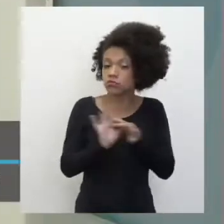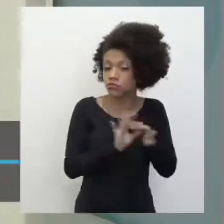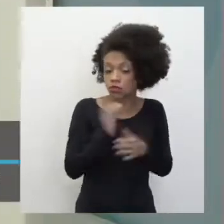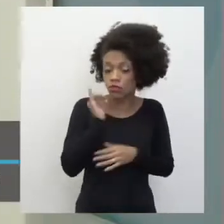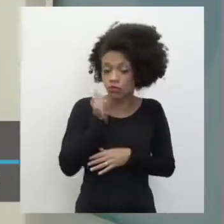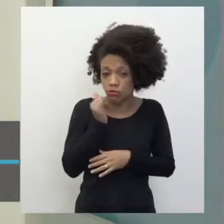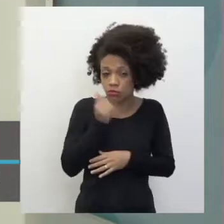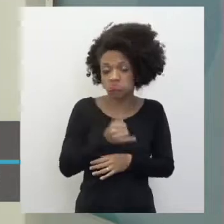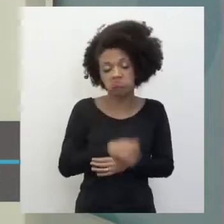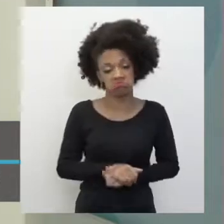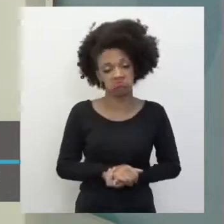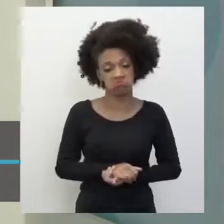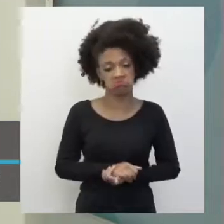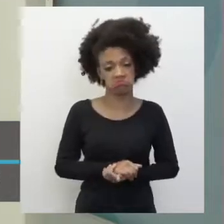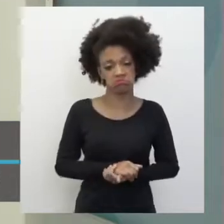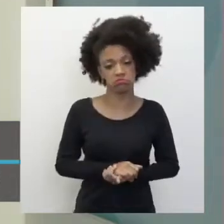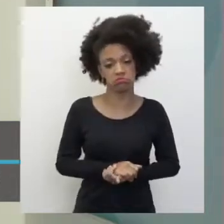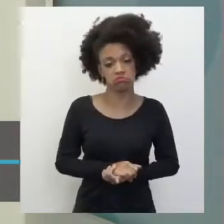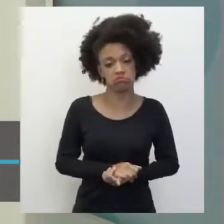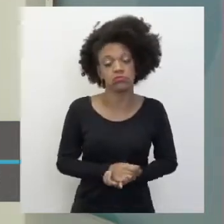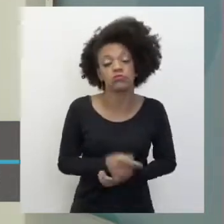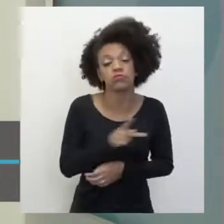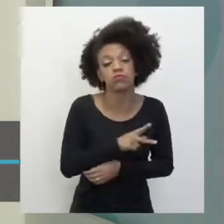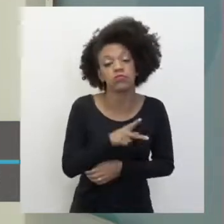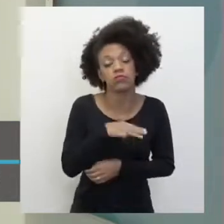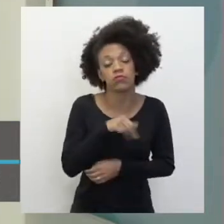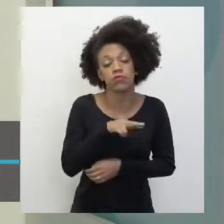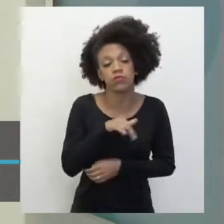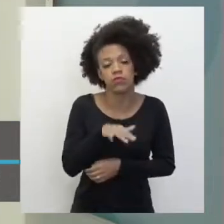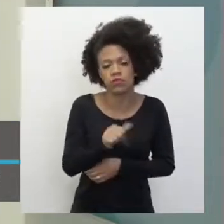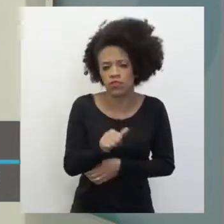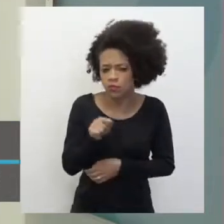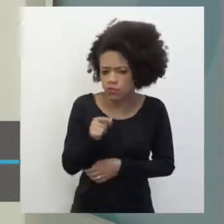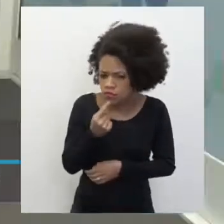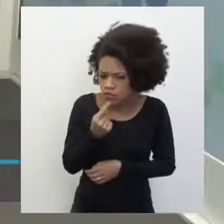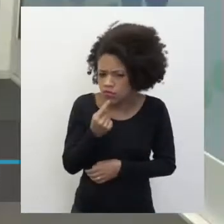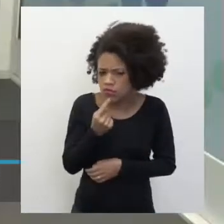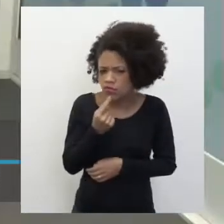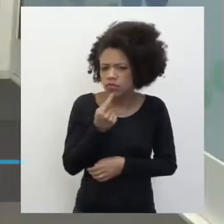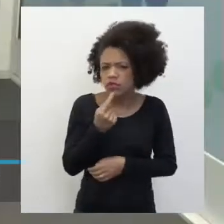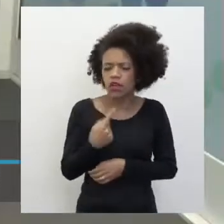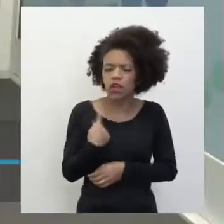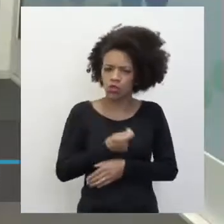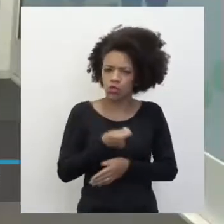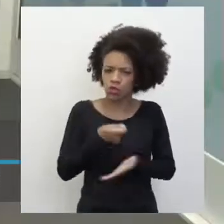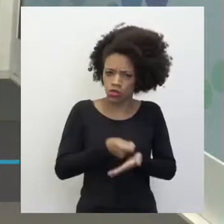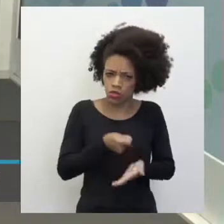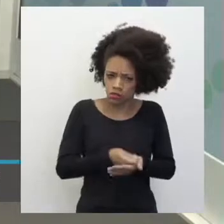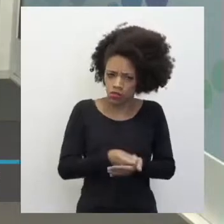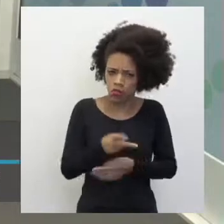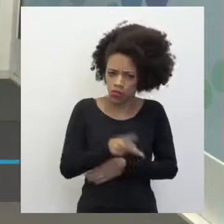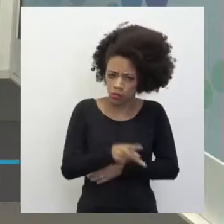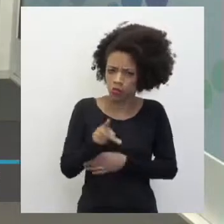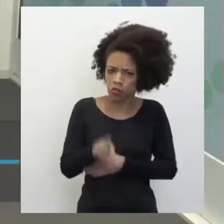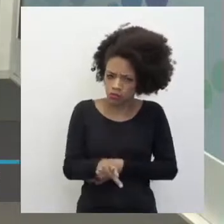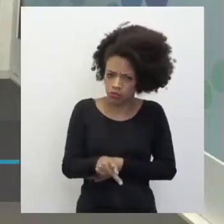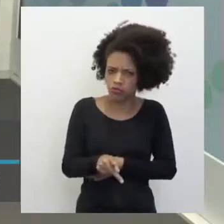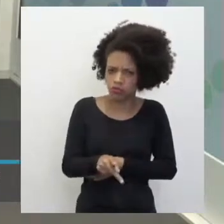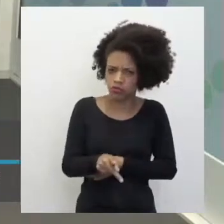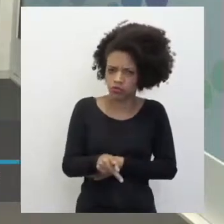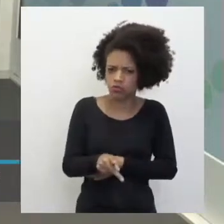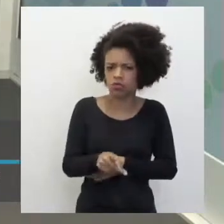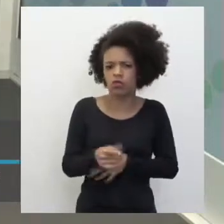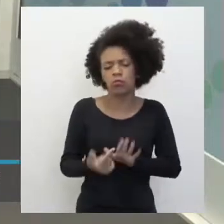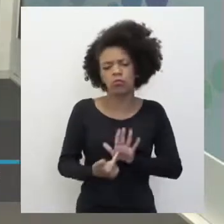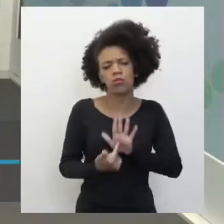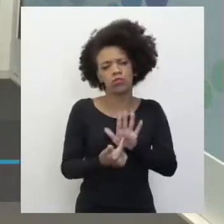vamos... Aí a Pro Maria, foi a Pro Maria que colocou? Foi a Pro Maria. É nosso dever como professor, foi essa que você leu? Trazer